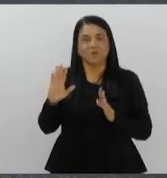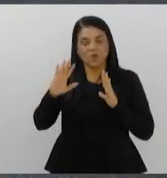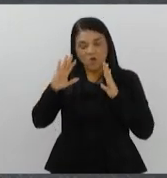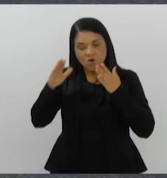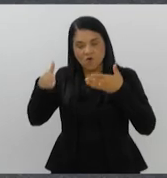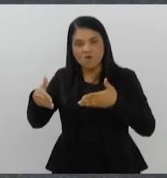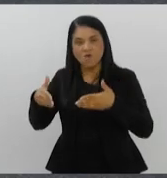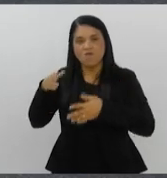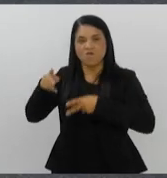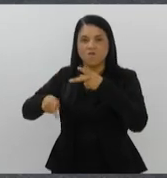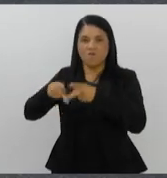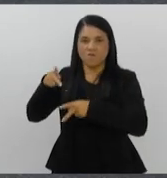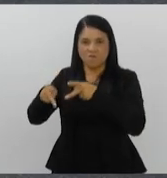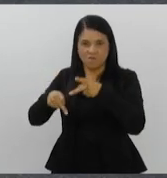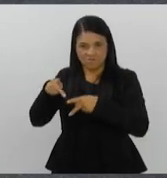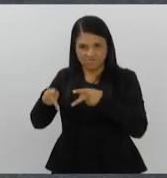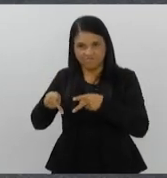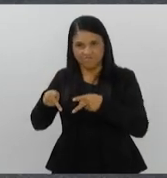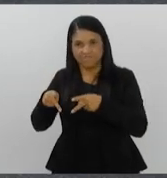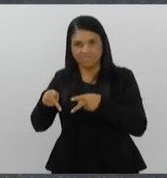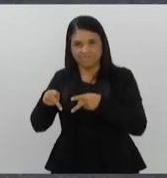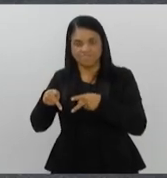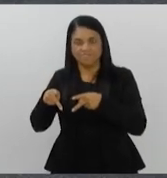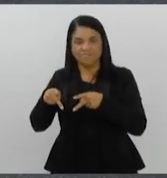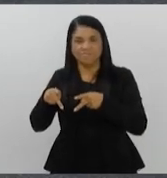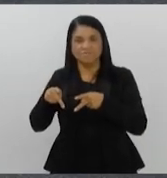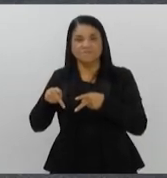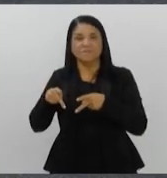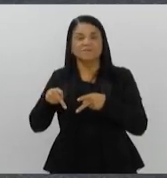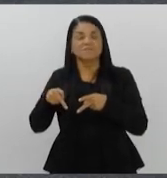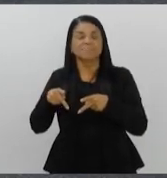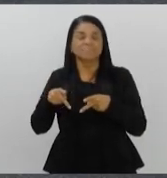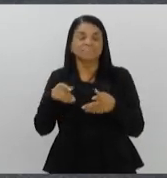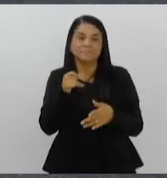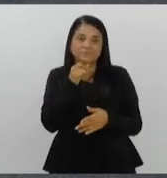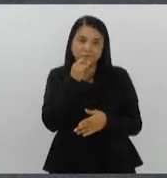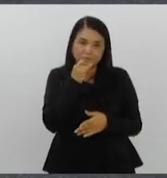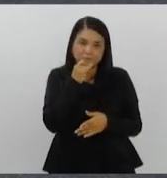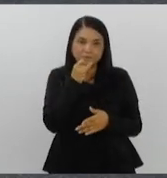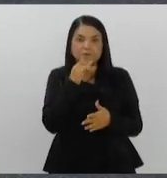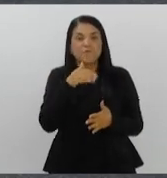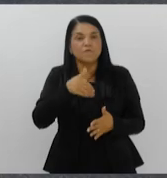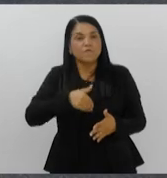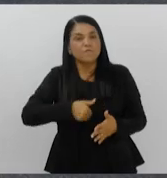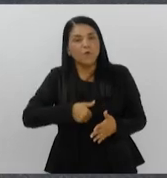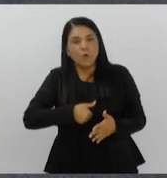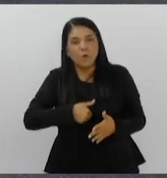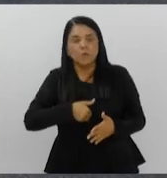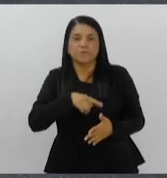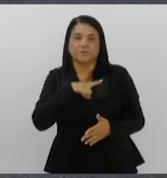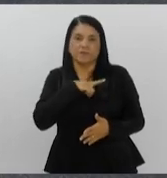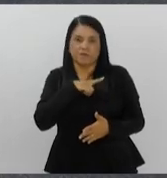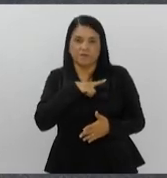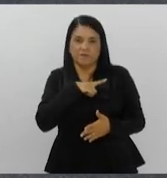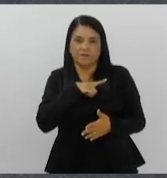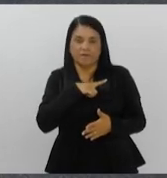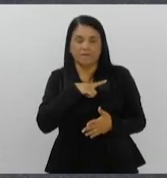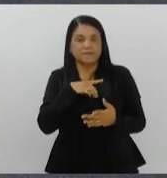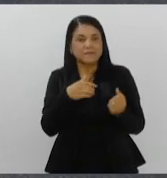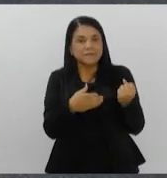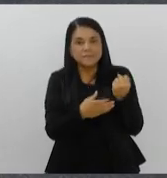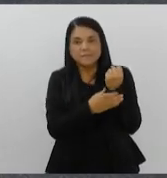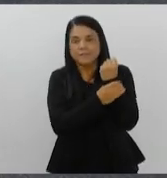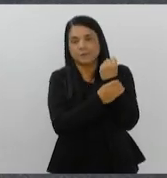do nosso povo, que, infelizmente, ainda estão em estado de fome, ainda estão em estado de